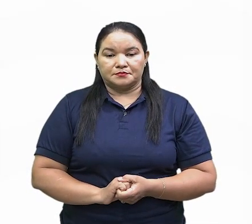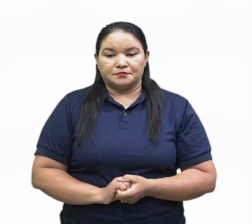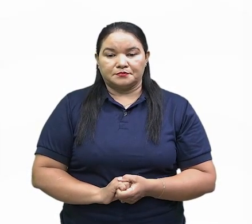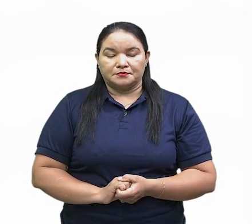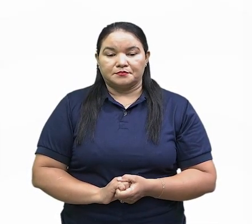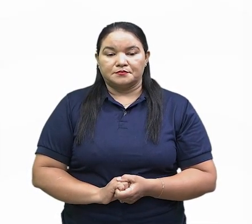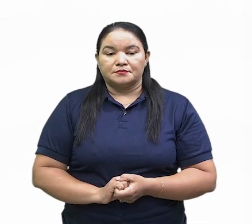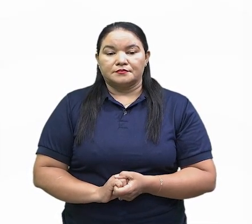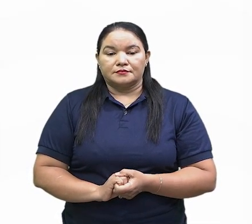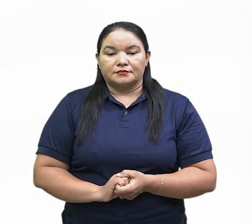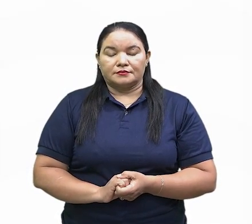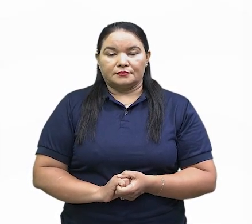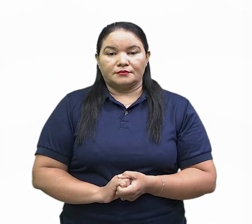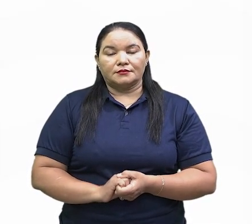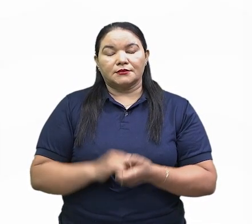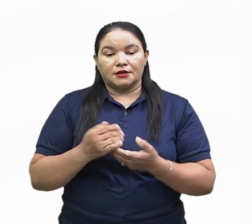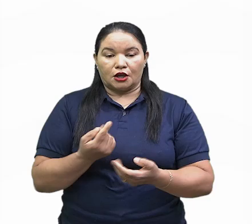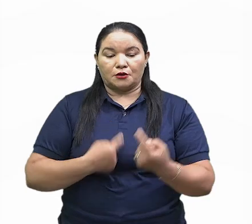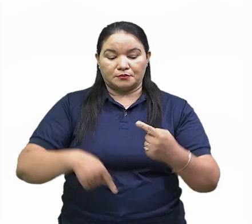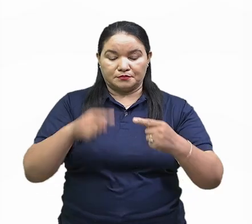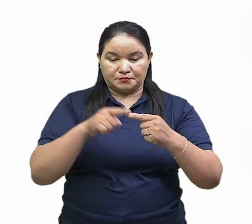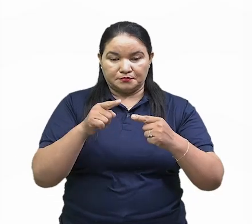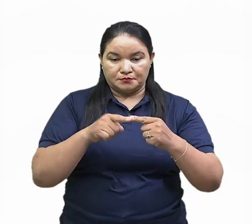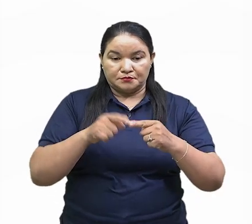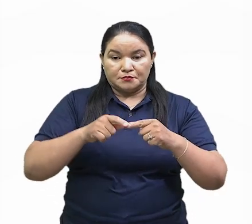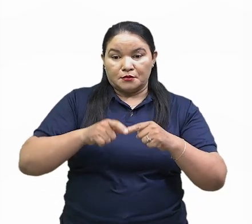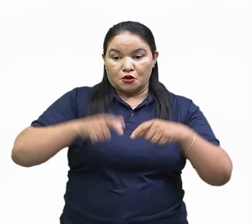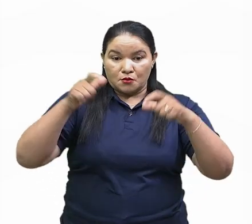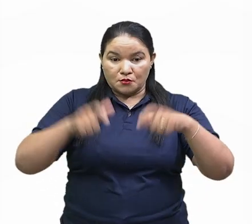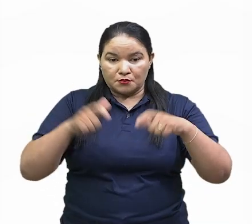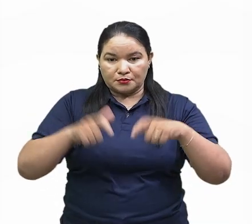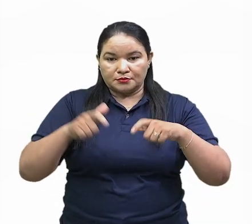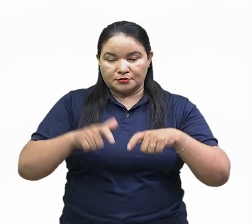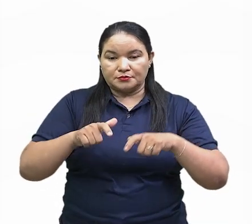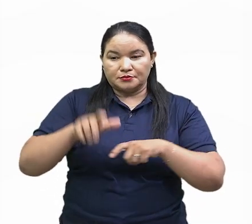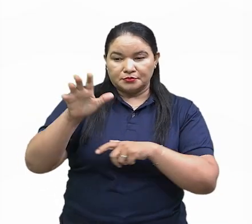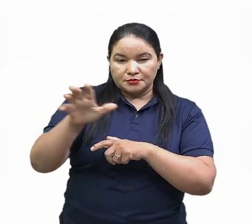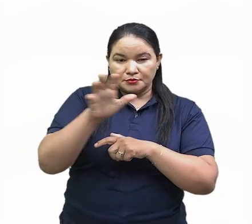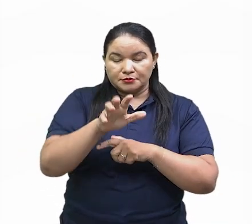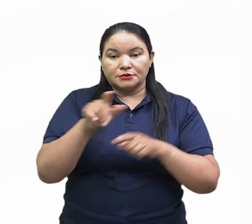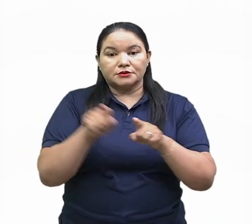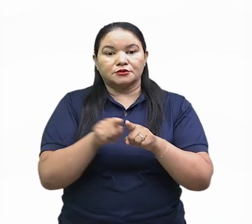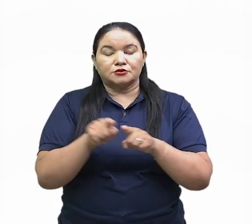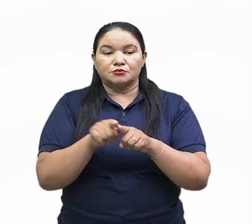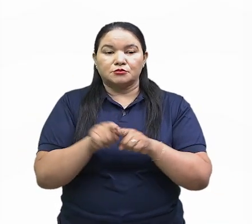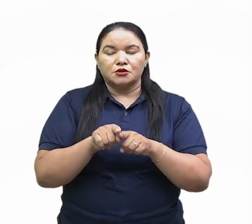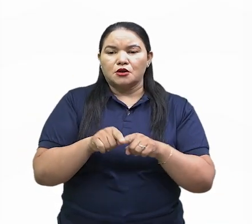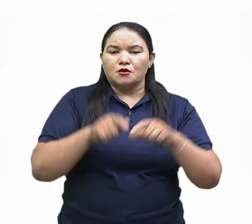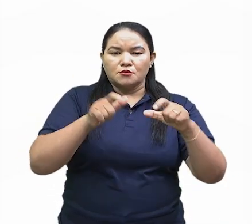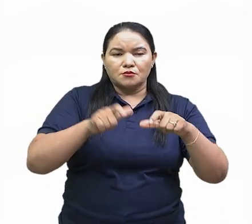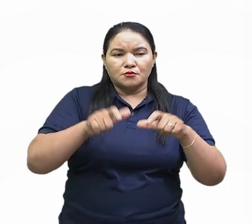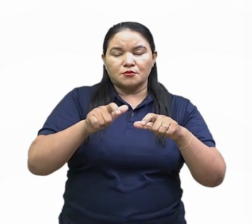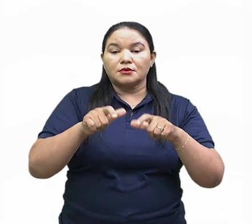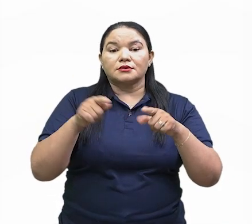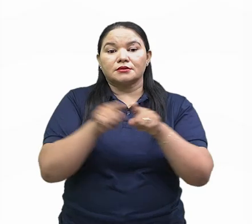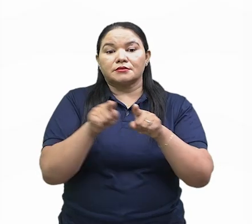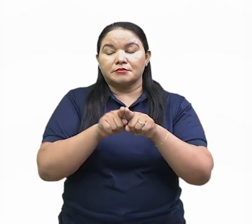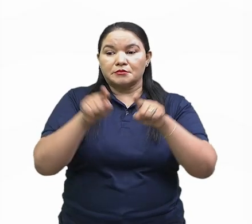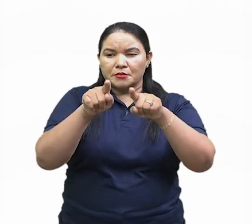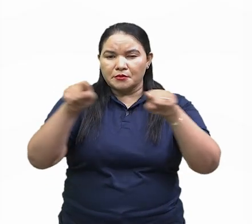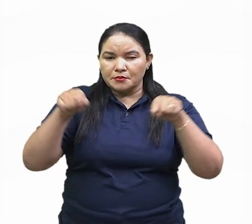elementos vão estar relacionados à dimensão, à distribuição geográfica, à